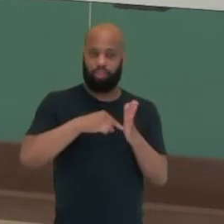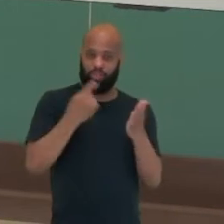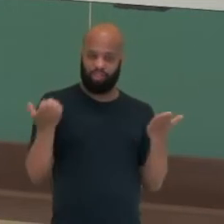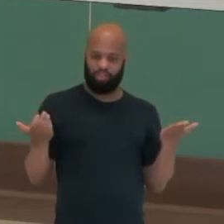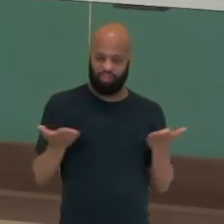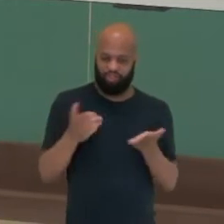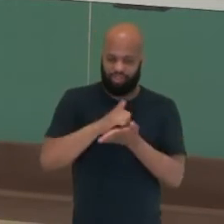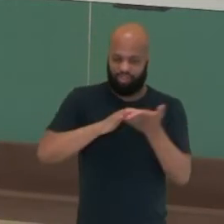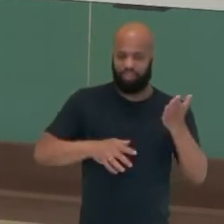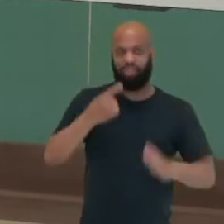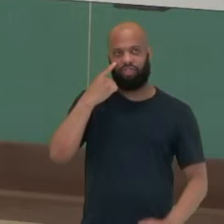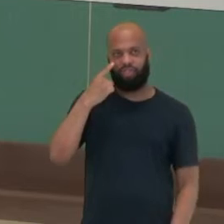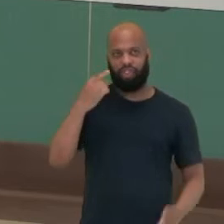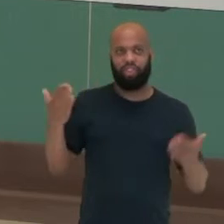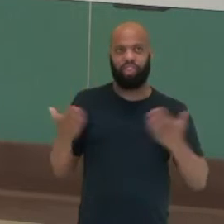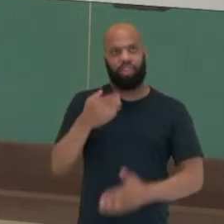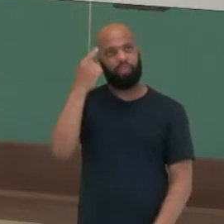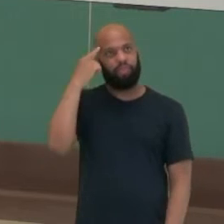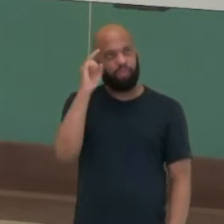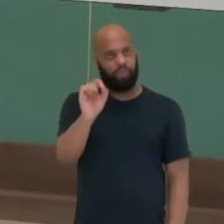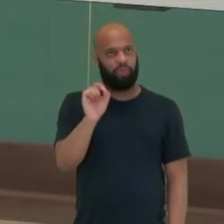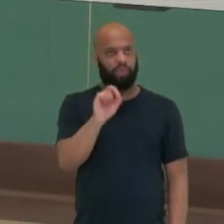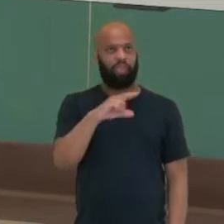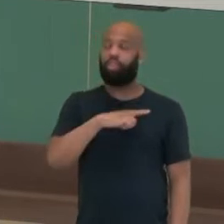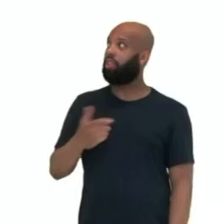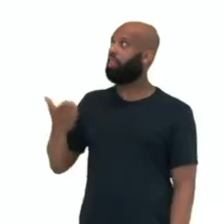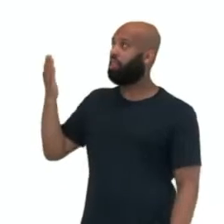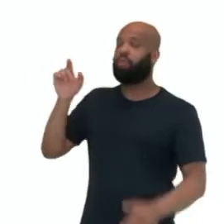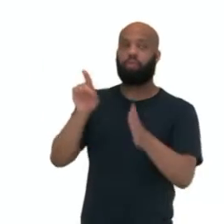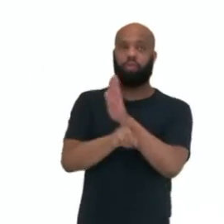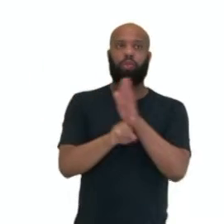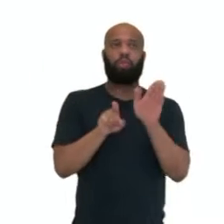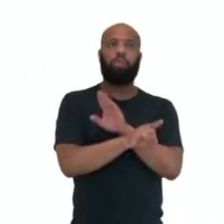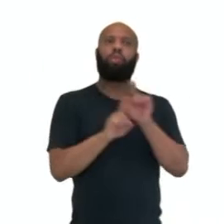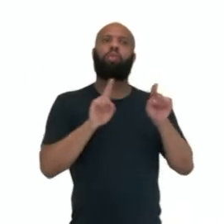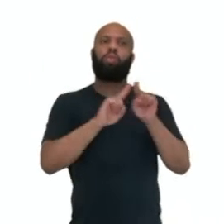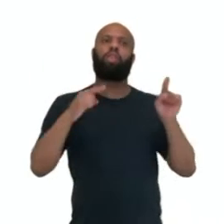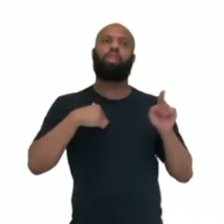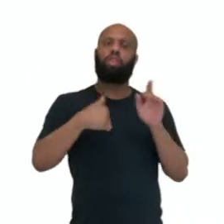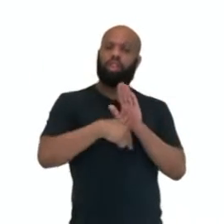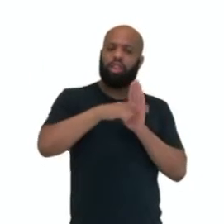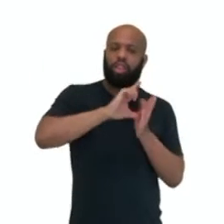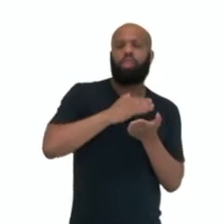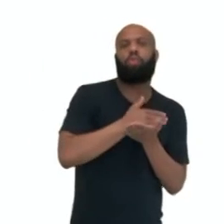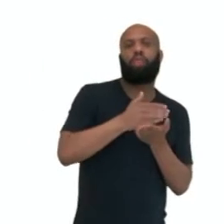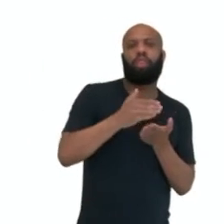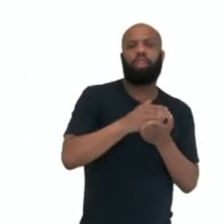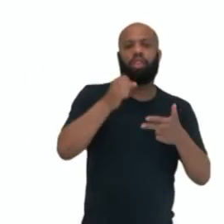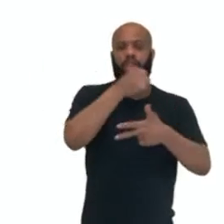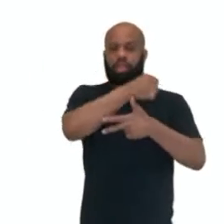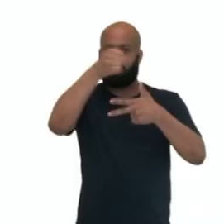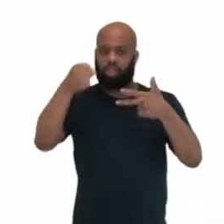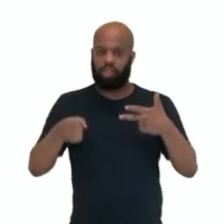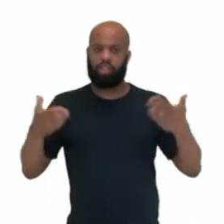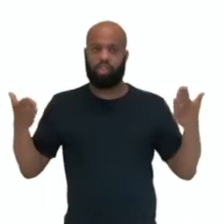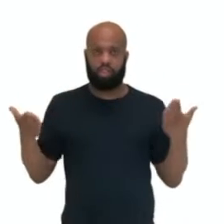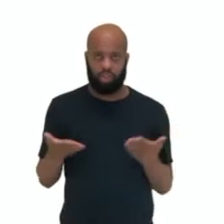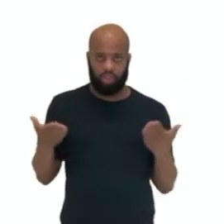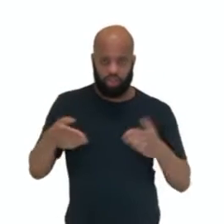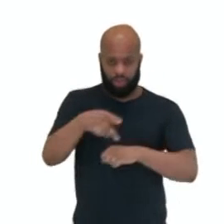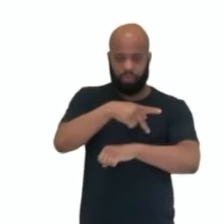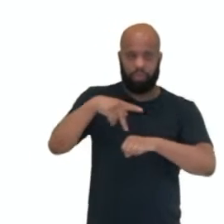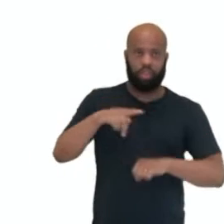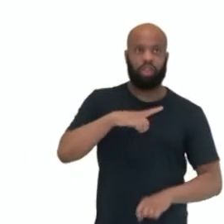atividade? Então aqui vamos pensar sobre essa questão. Antes da implantação dos três poderes nos estados modernos,